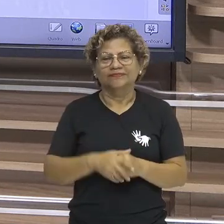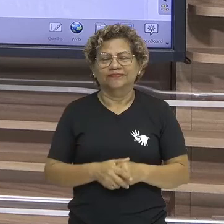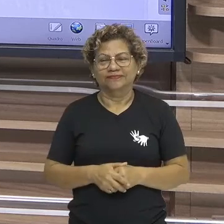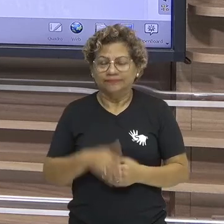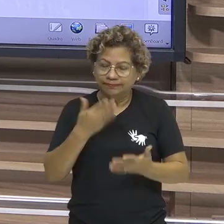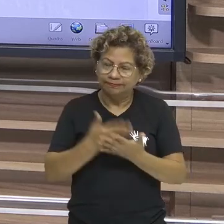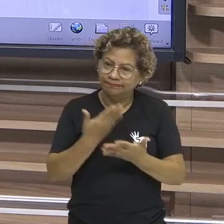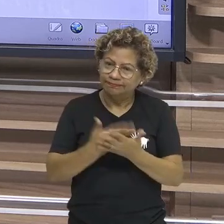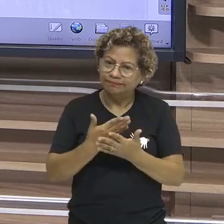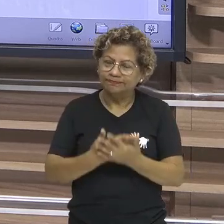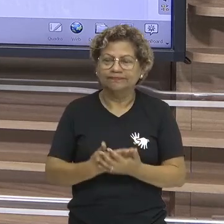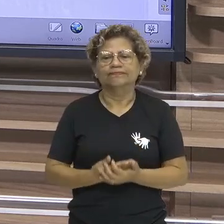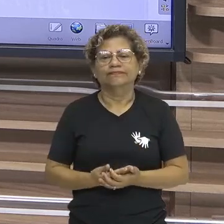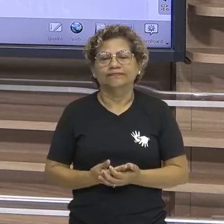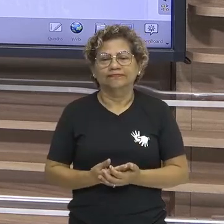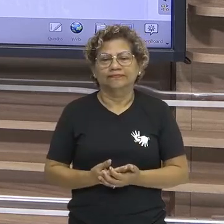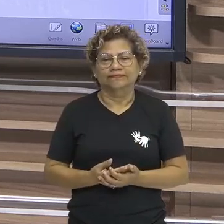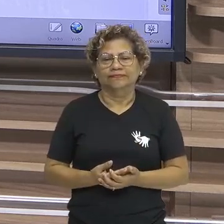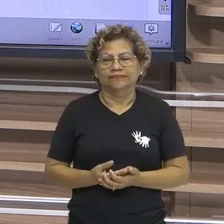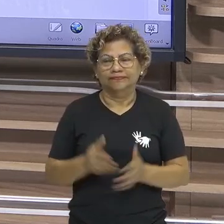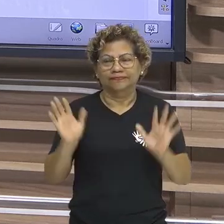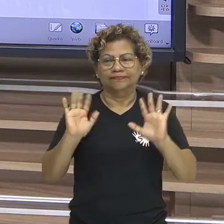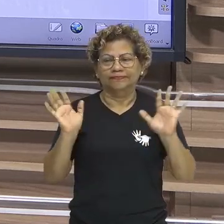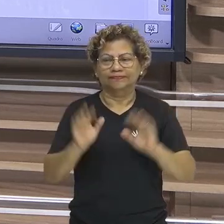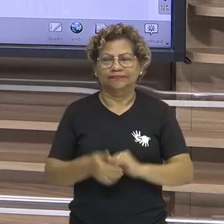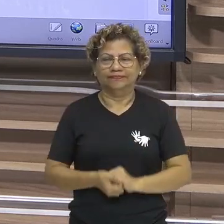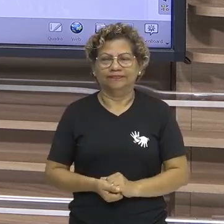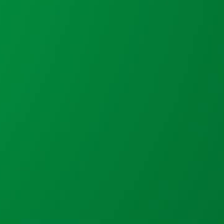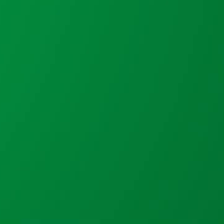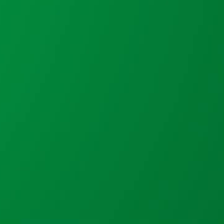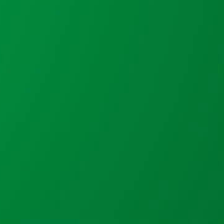eu espero vocês aqui da próxima vez. Tchau, gente.